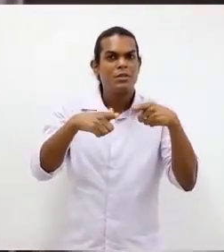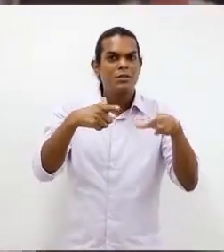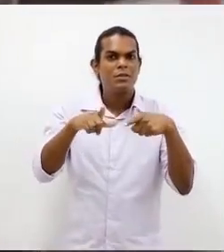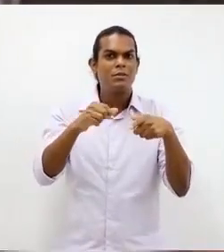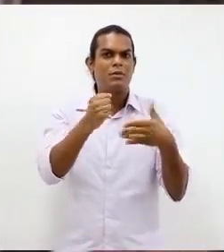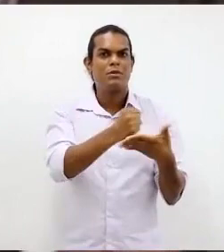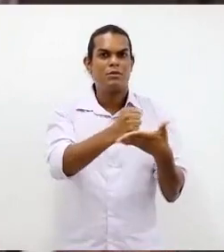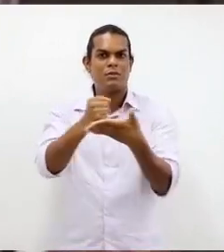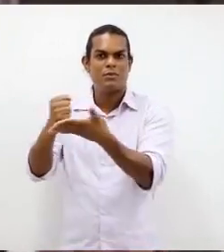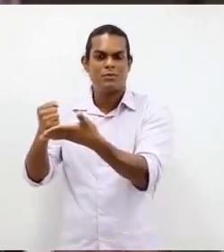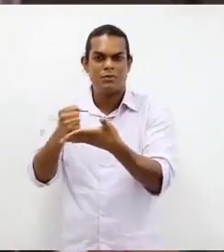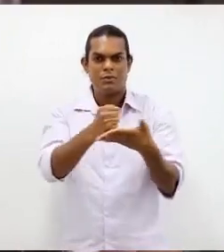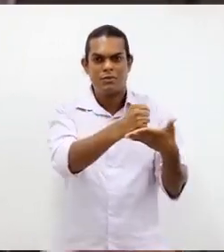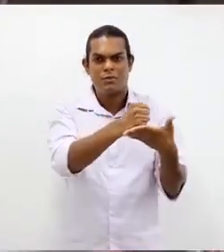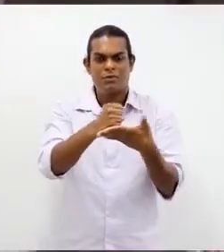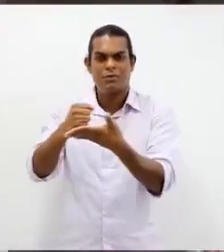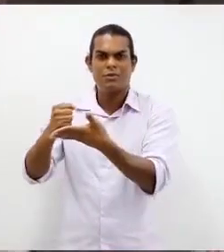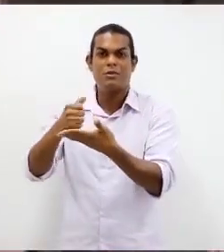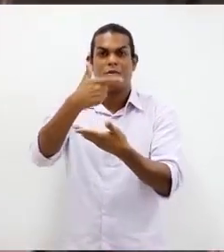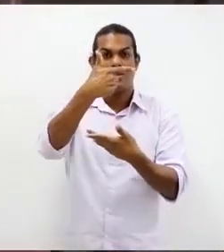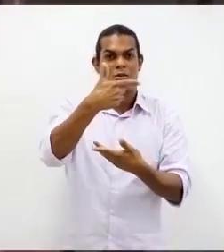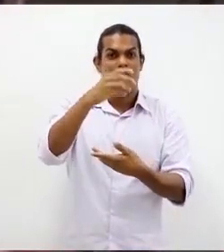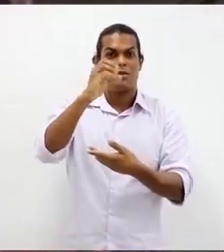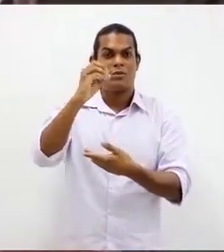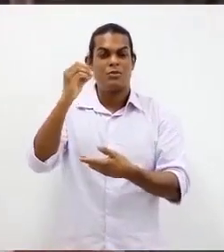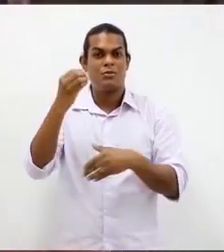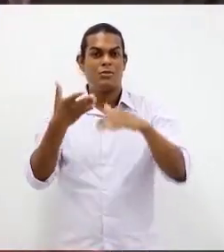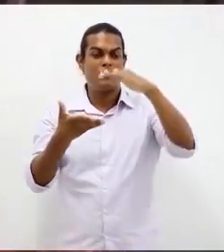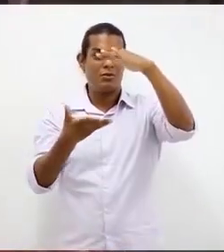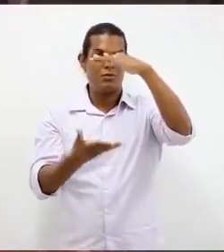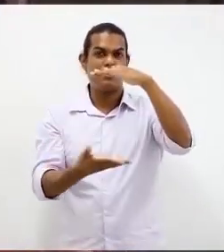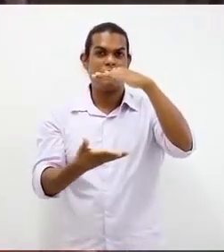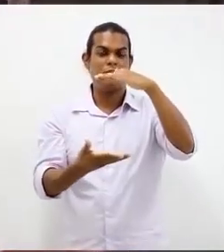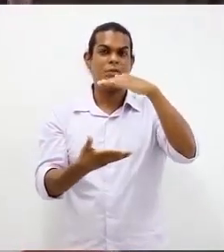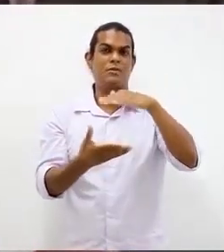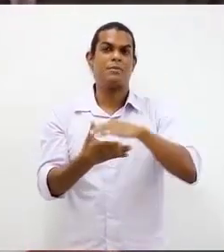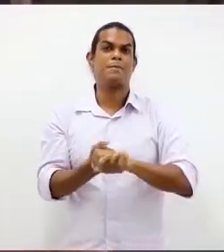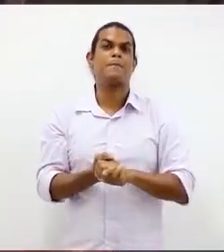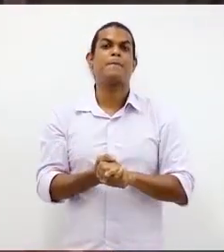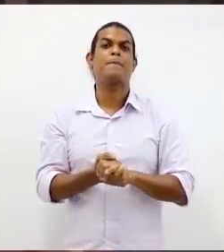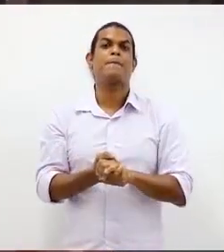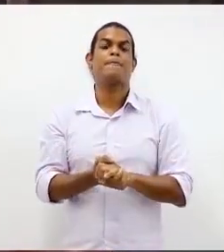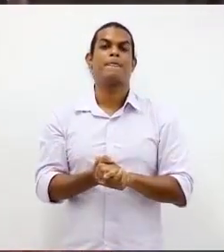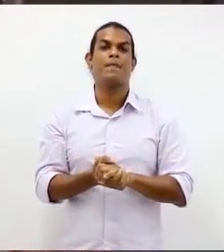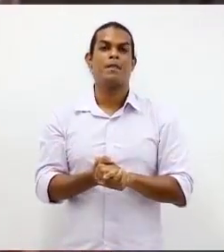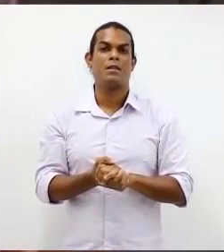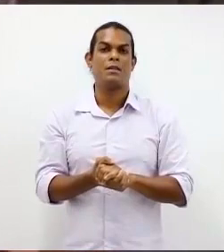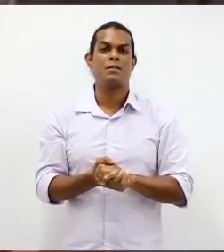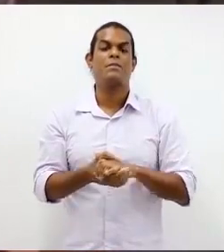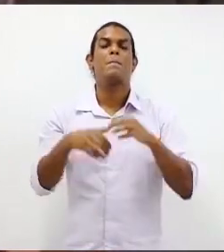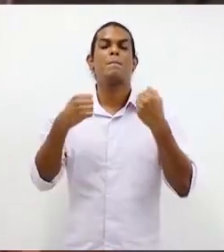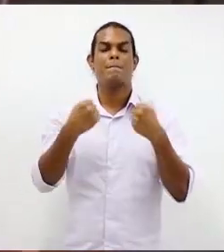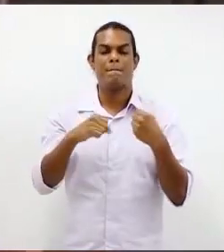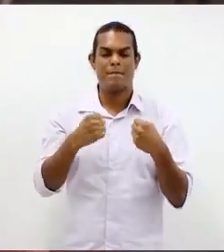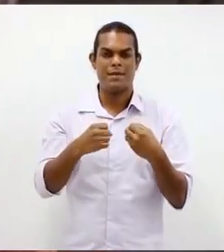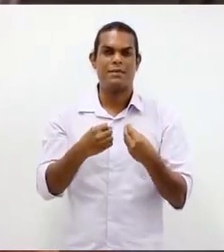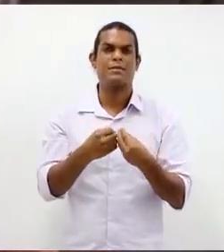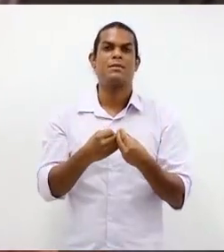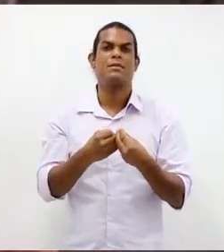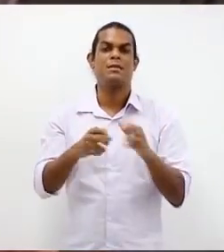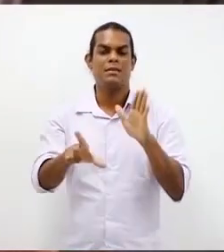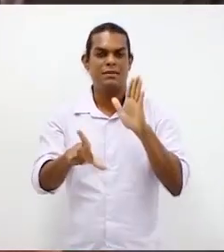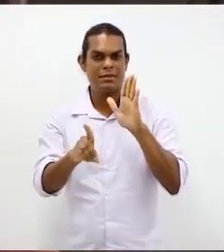de 10 mil litros, de 20 mil litros, abastecendo o posto de gasolina, ele está numa atividade perigosa e tem o direito a perceber o adicional de insalubridade. De